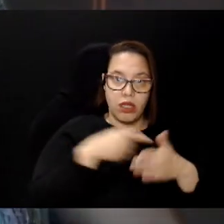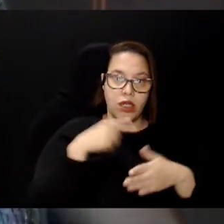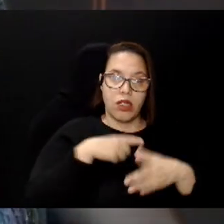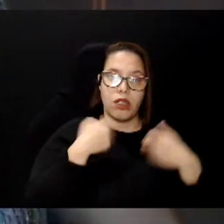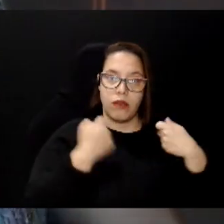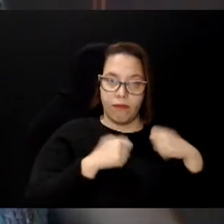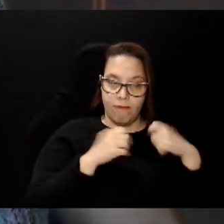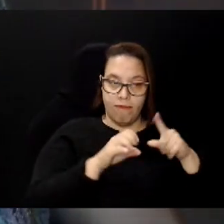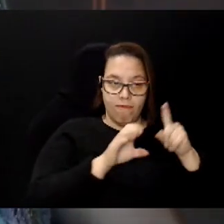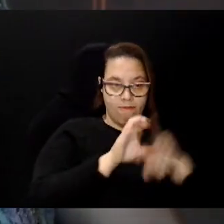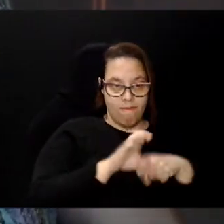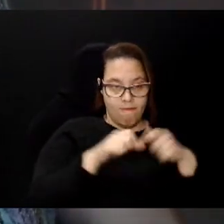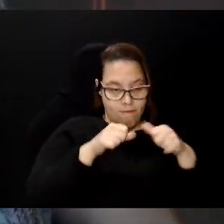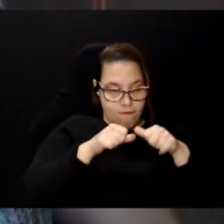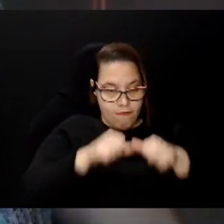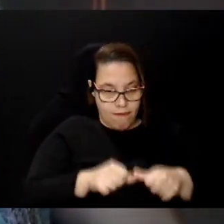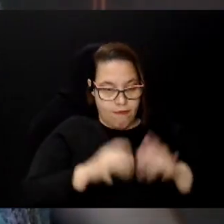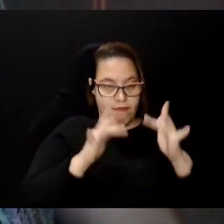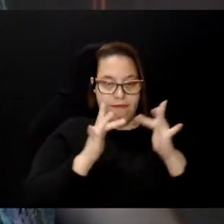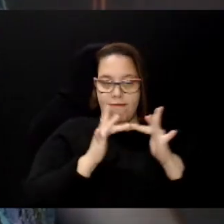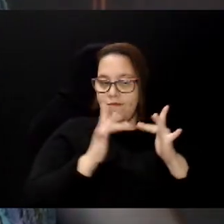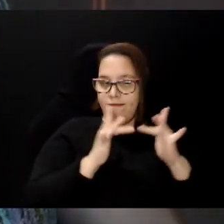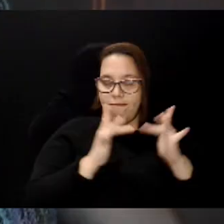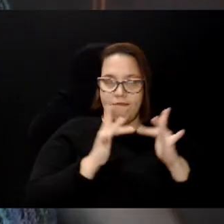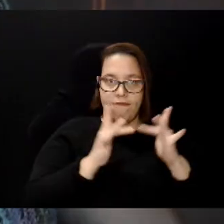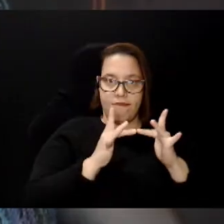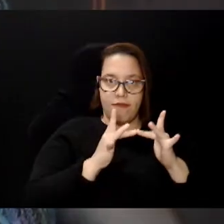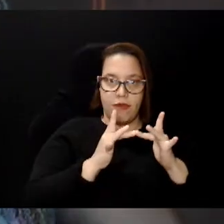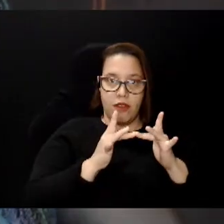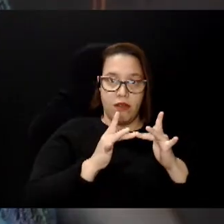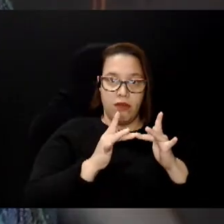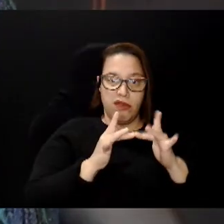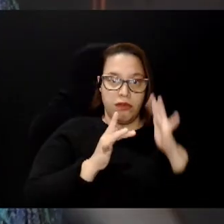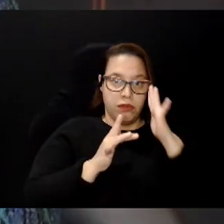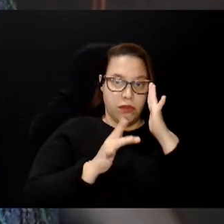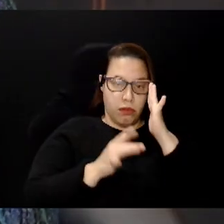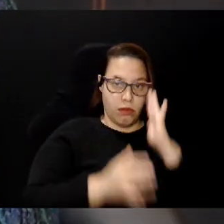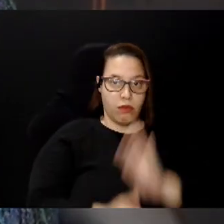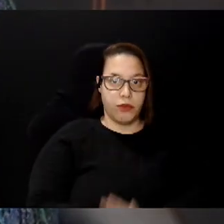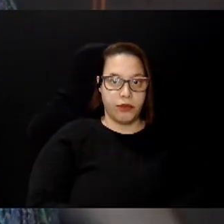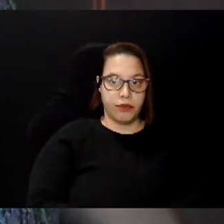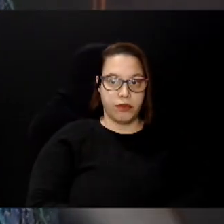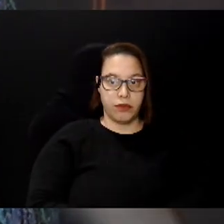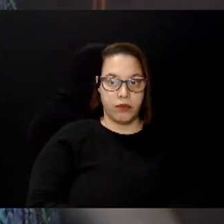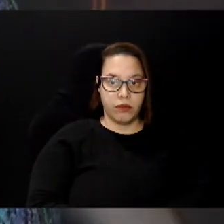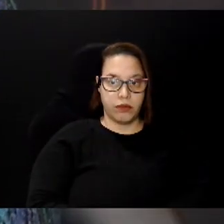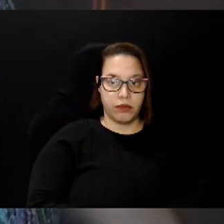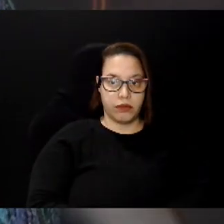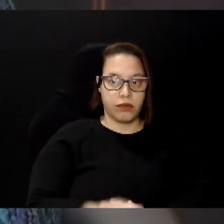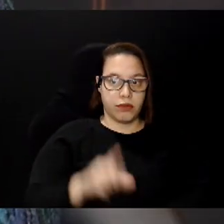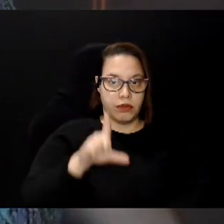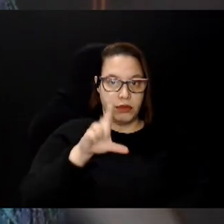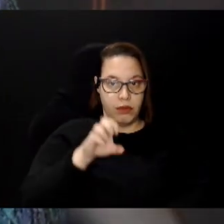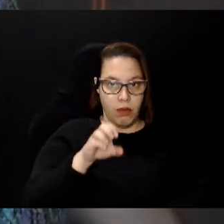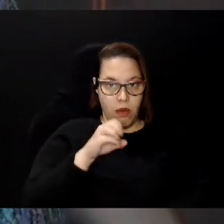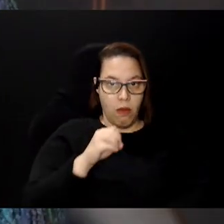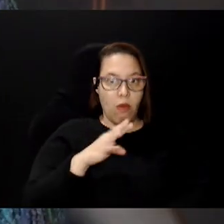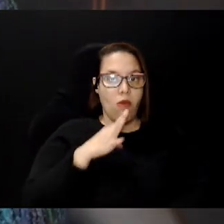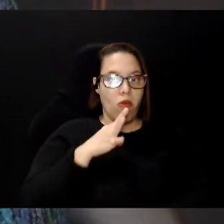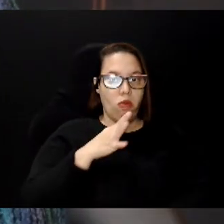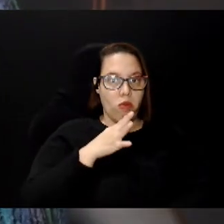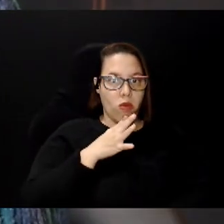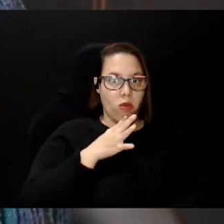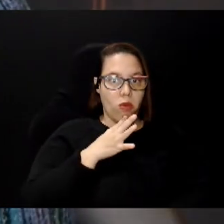ali conectado. Tem o Léo aqui deve conhecer, obviamente conhece,